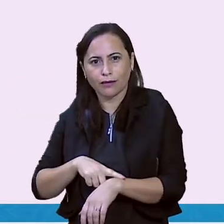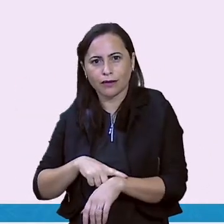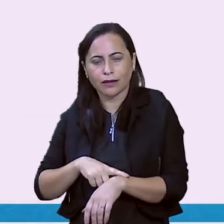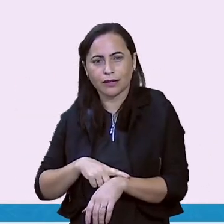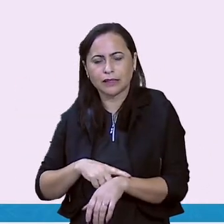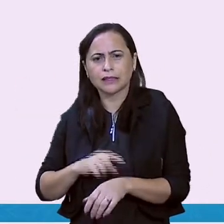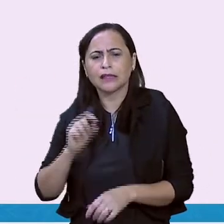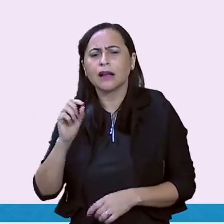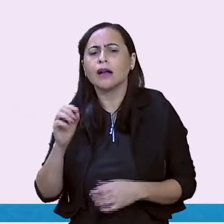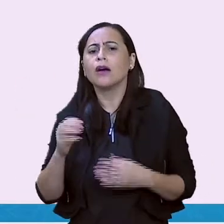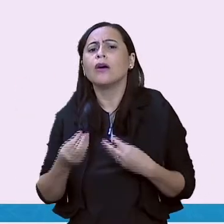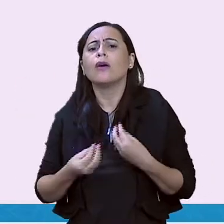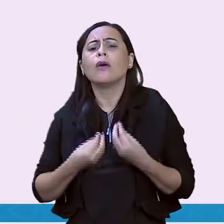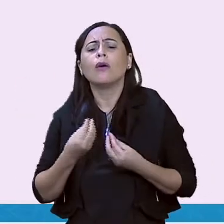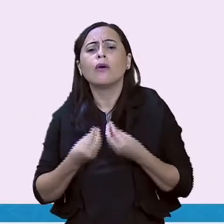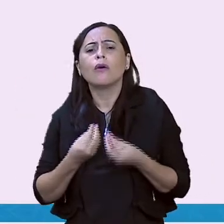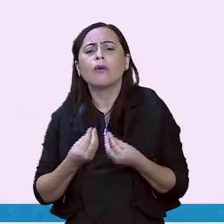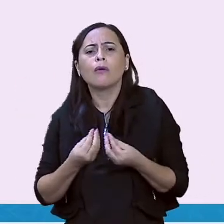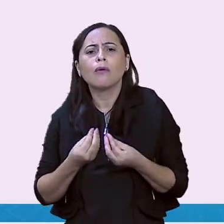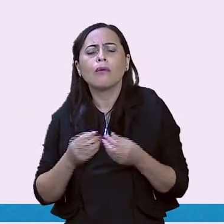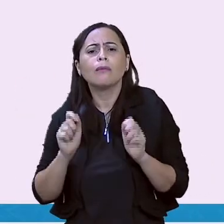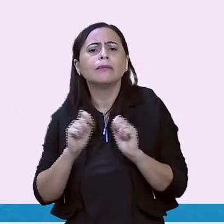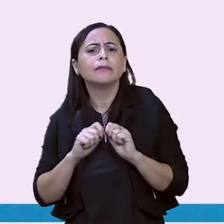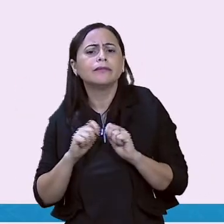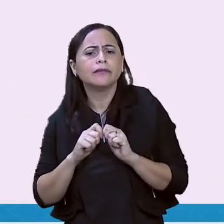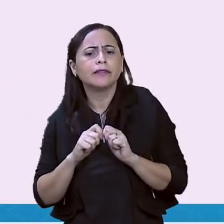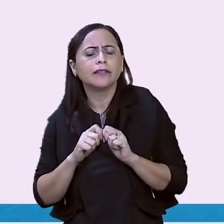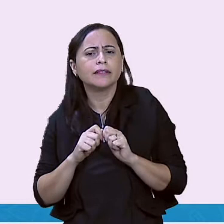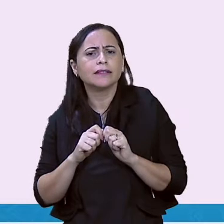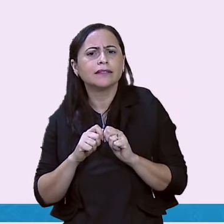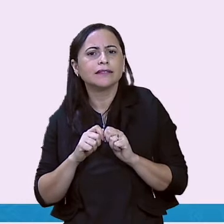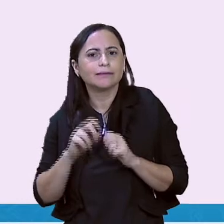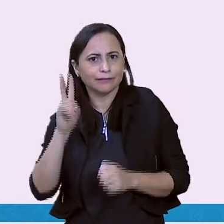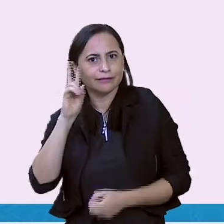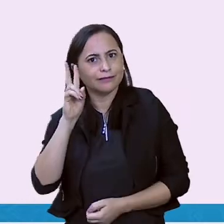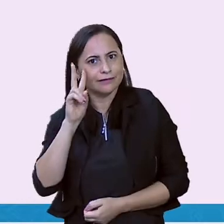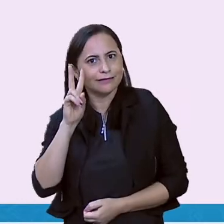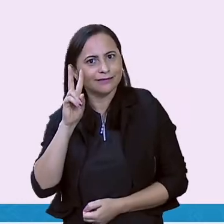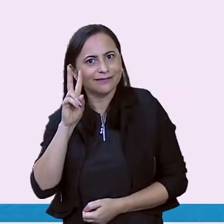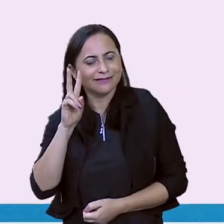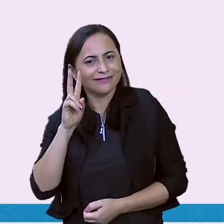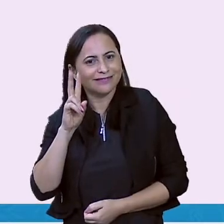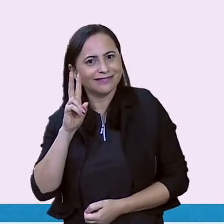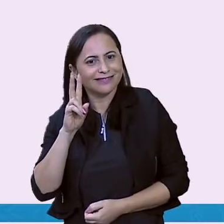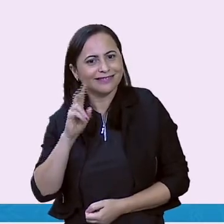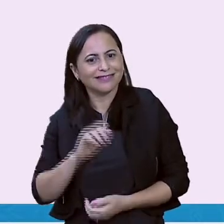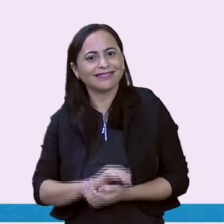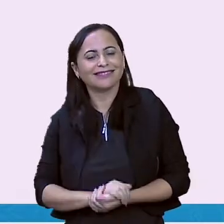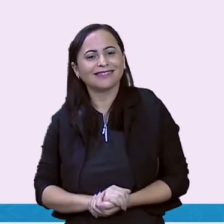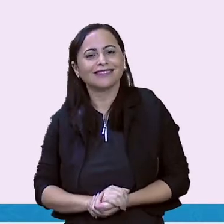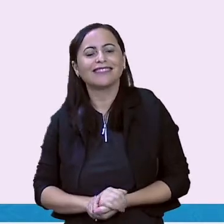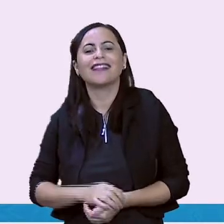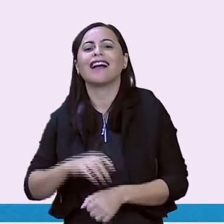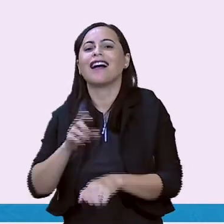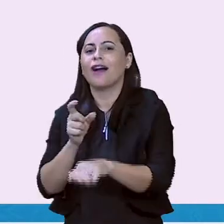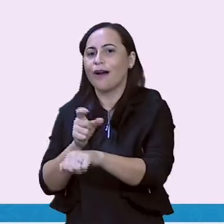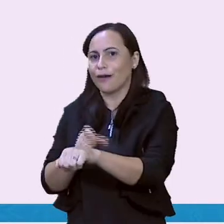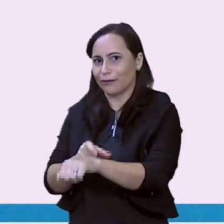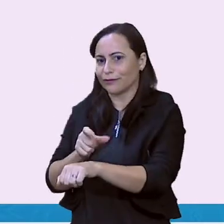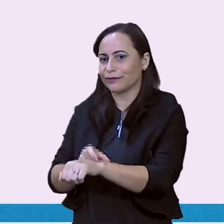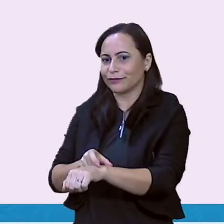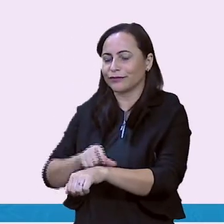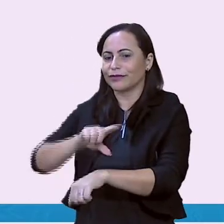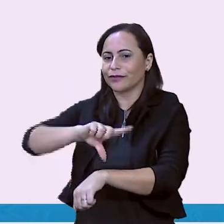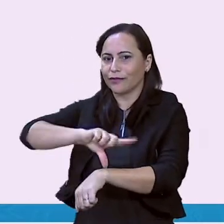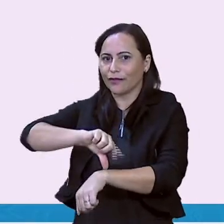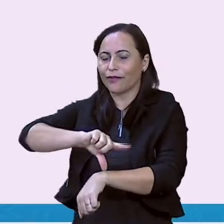lá para poder saber o horário de tomar o remédio certinho? Isso aí, ela utilizou o relógio que ela